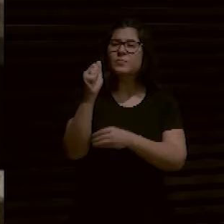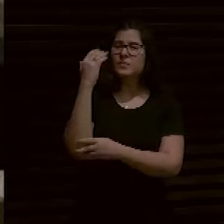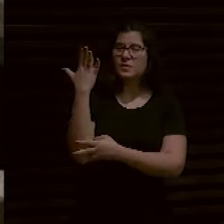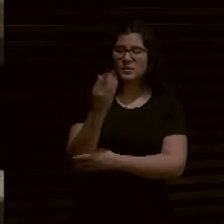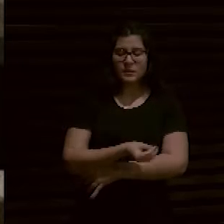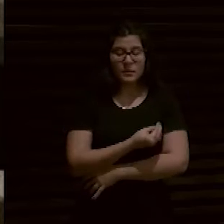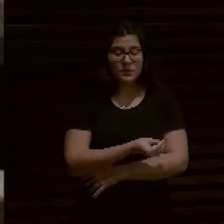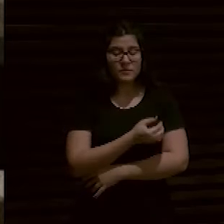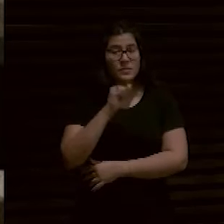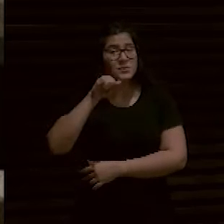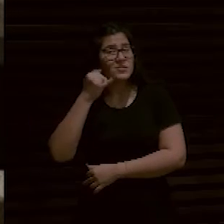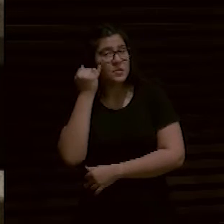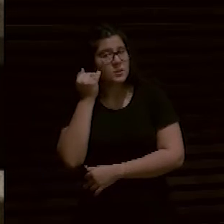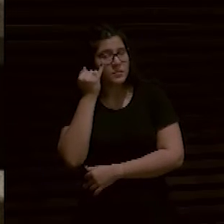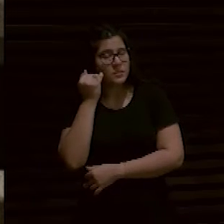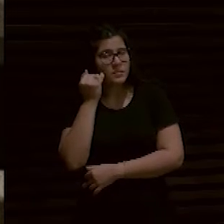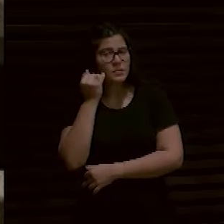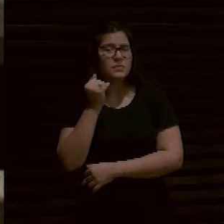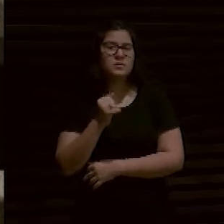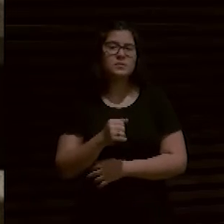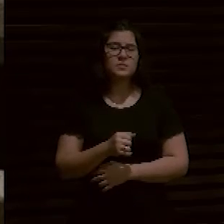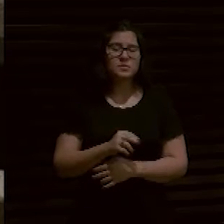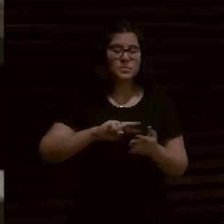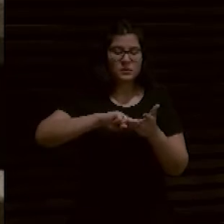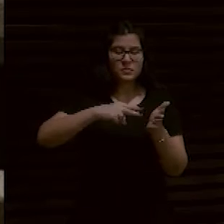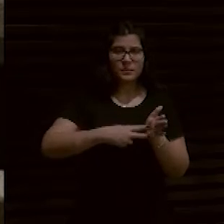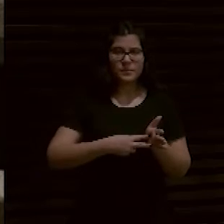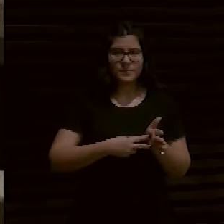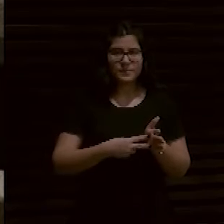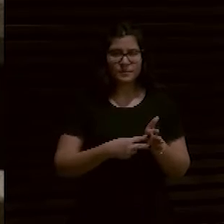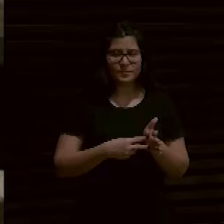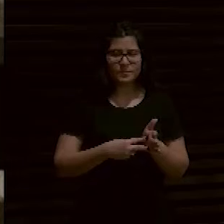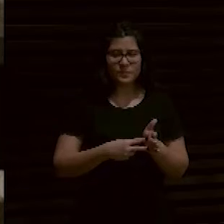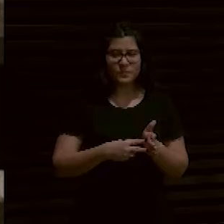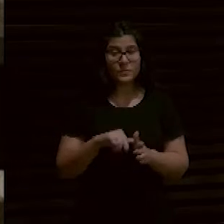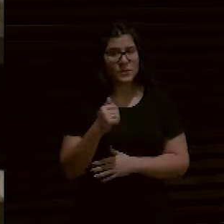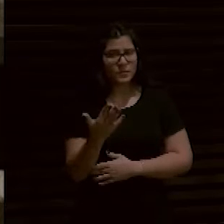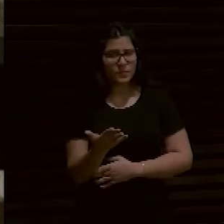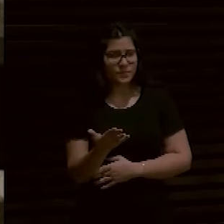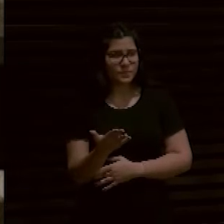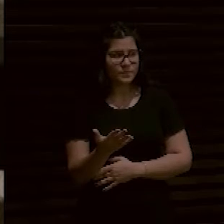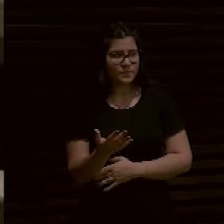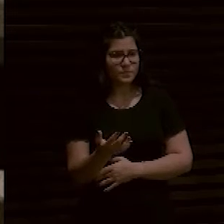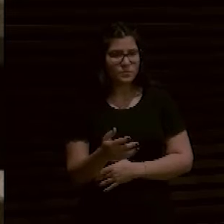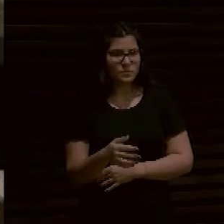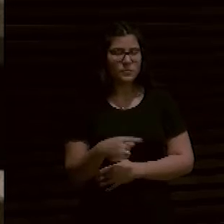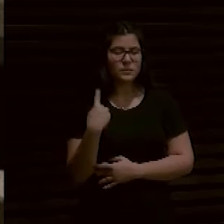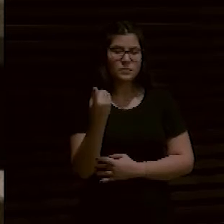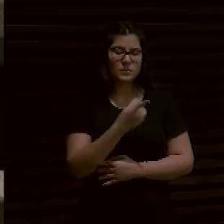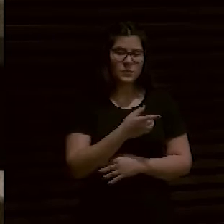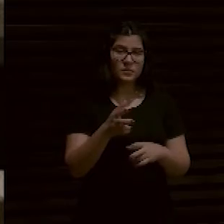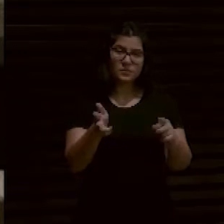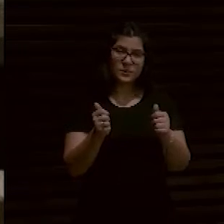vida de Jeremias e o significado dela. Tanto é que, se nós formos agora ao